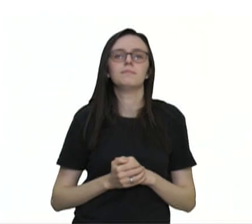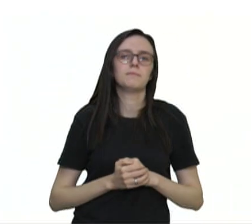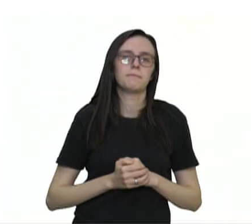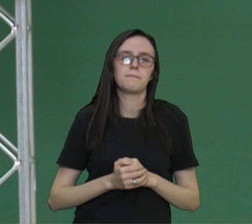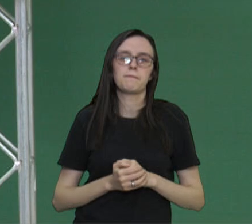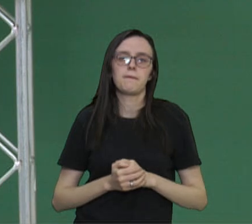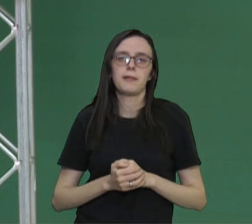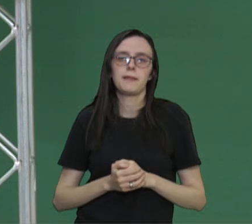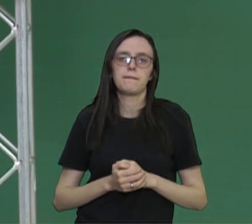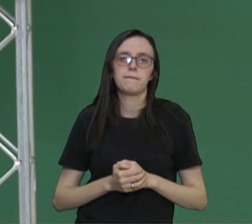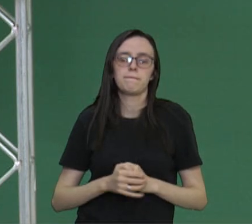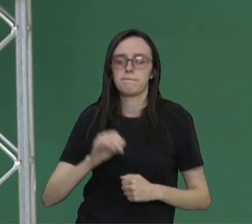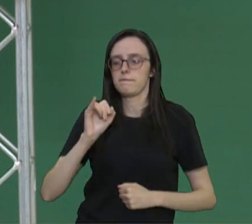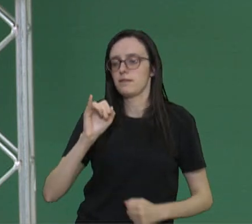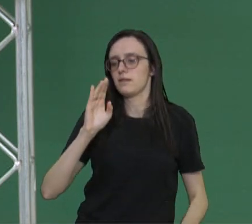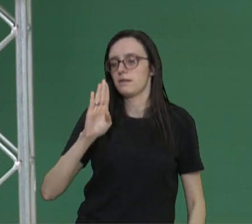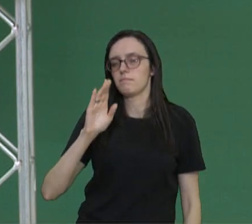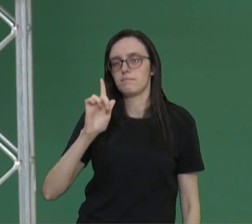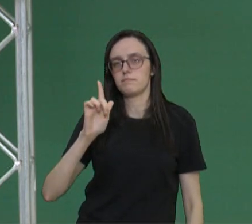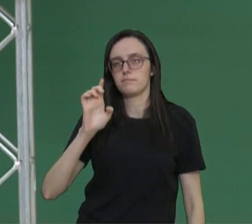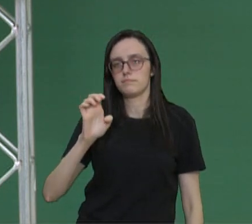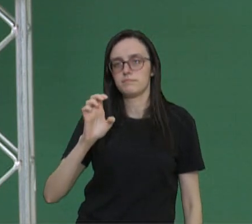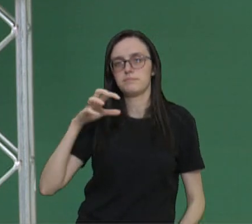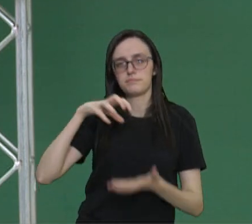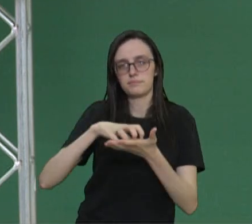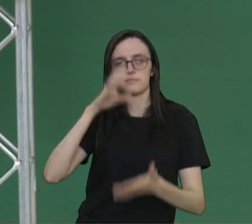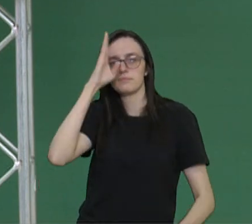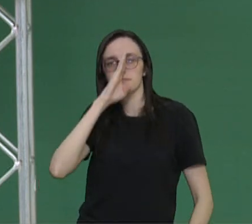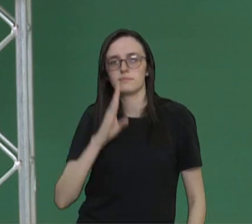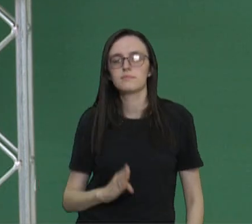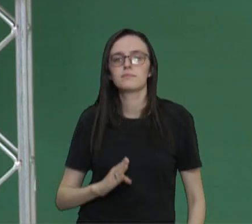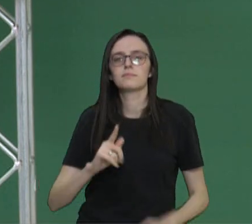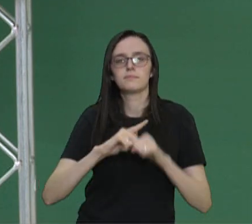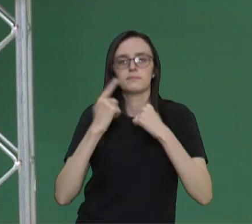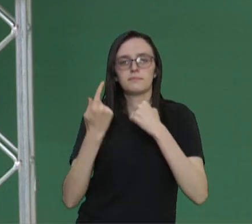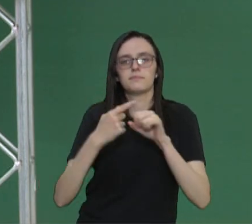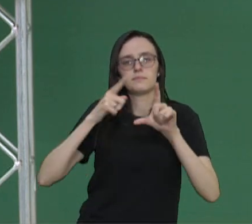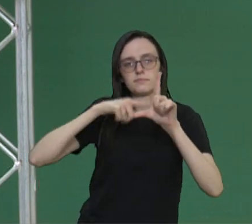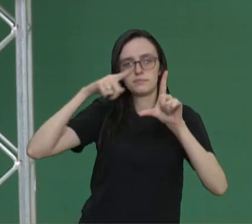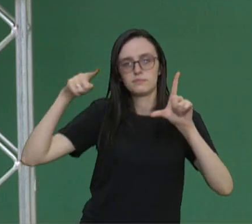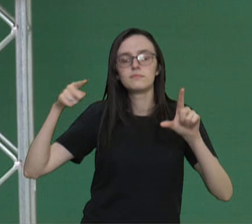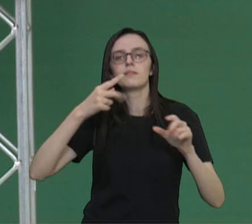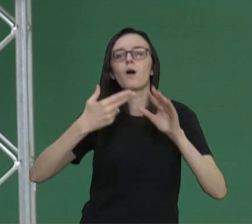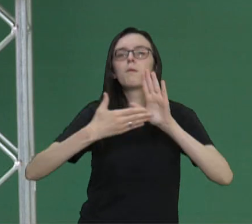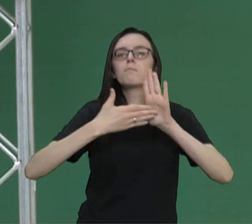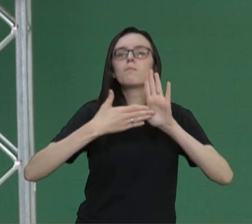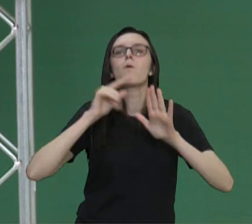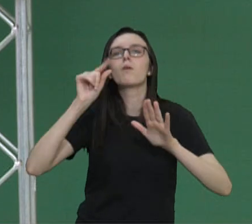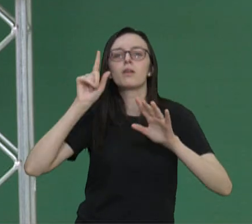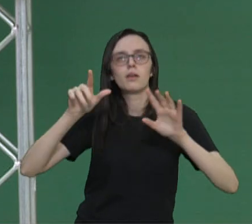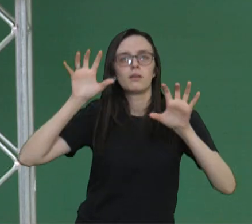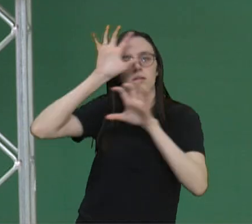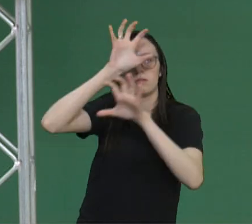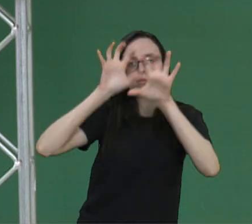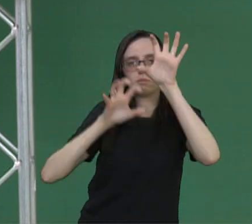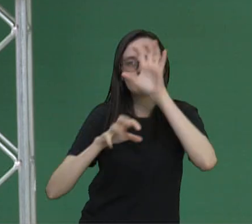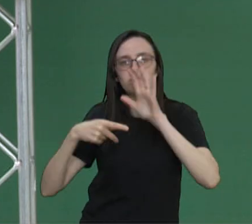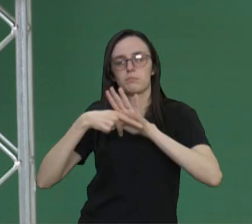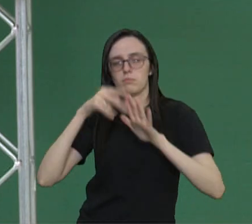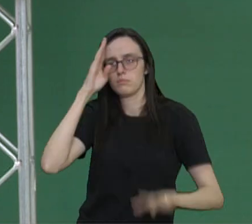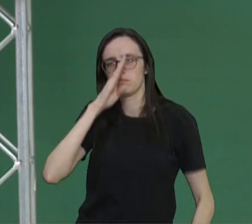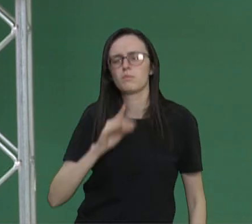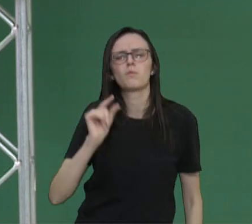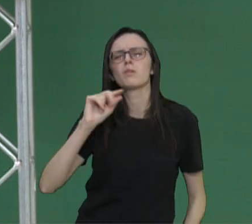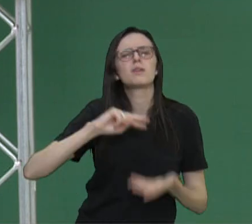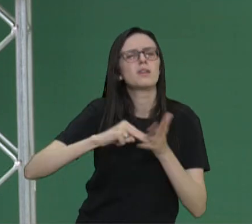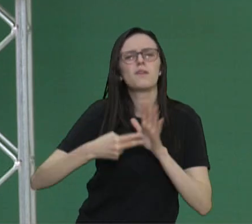federativas, né? O IBGE, o Instituto Brasileiro de Geografia e Estatística, ele propõe uma regionalização do Brasil. O que